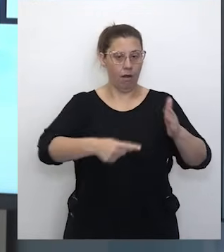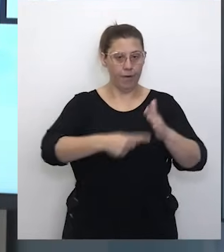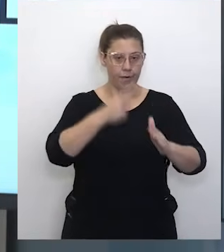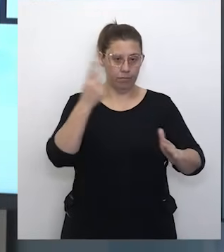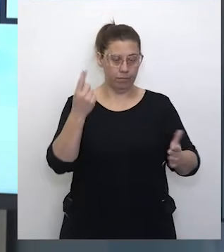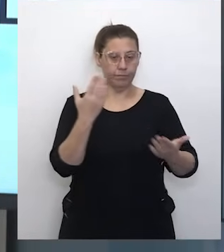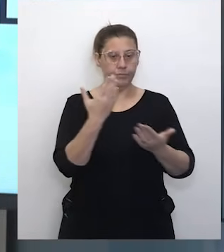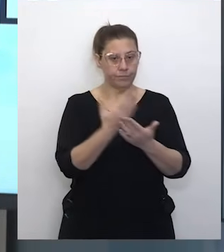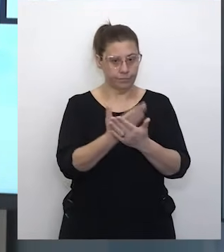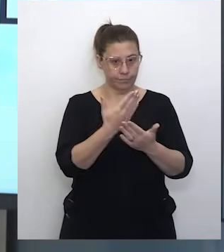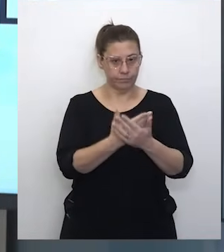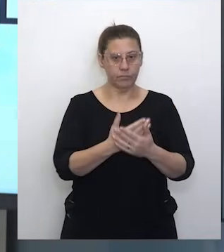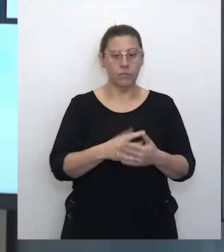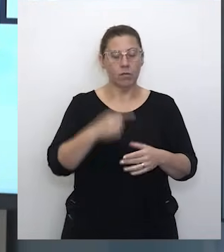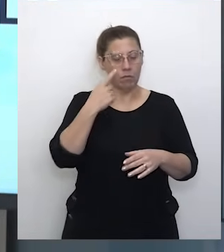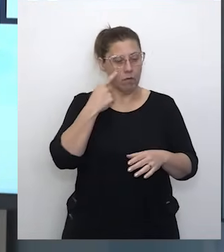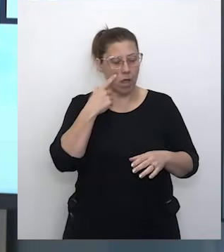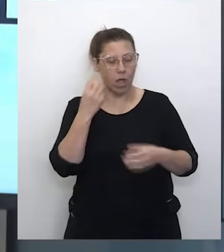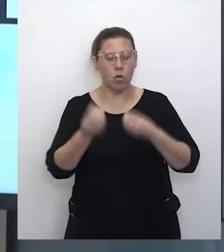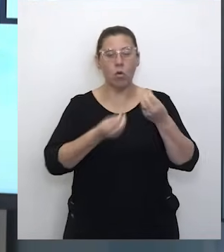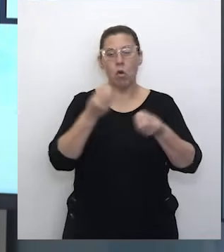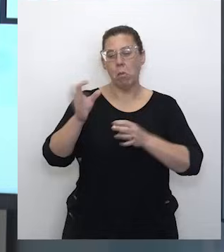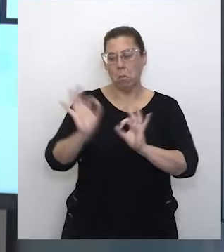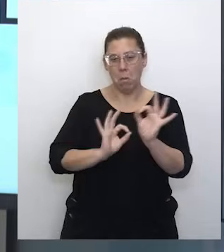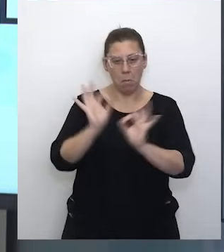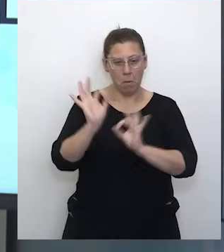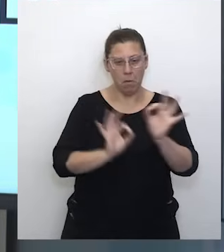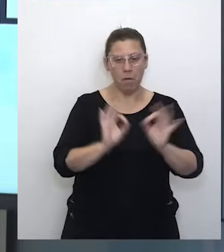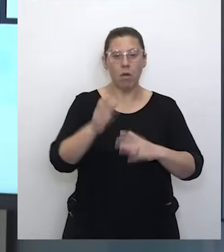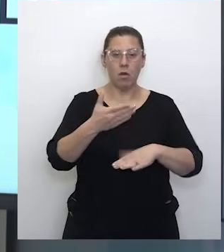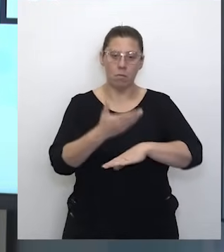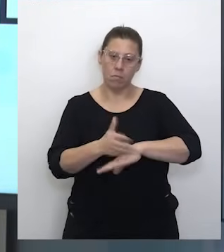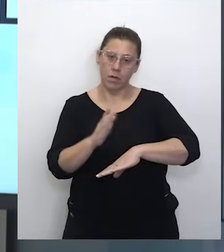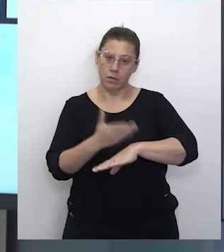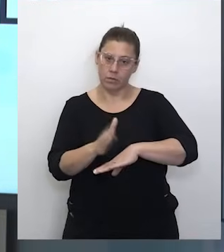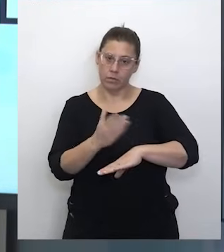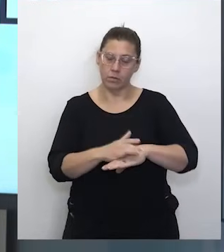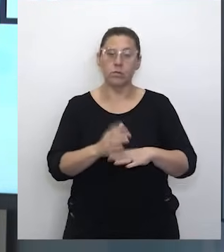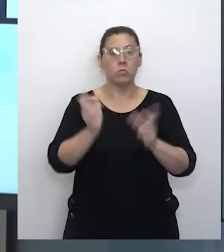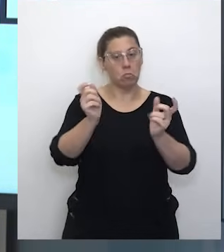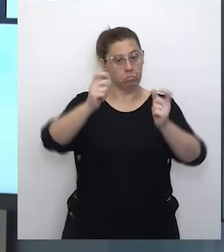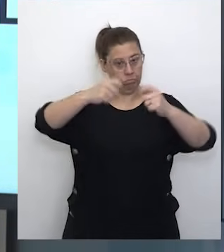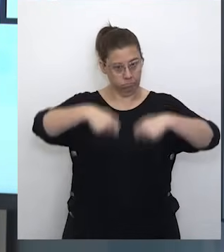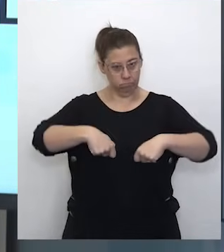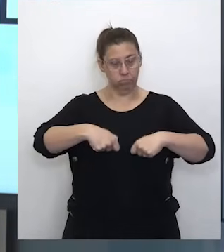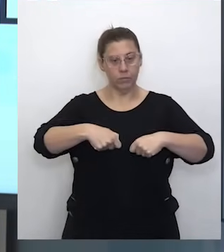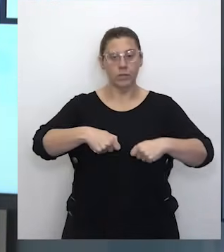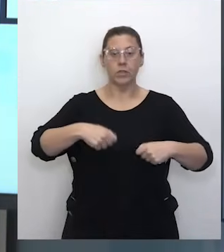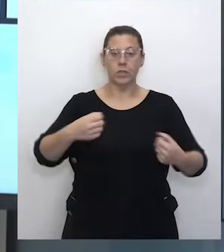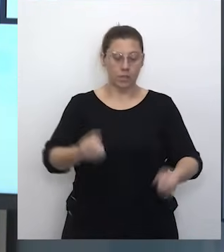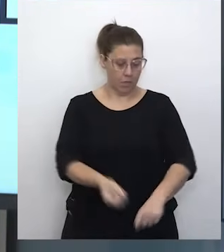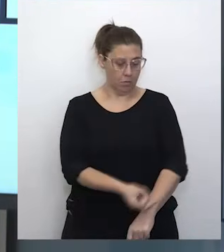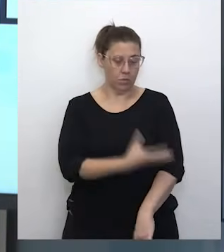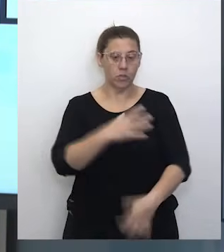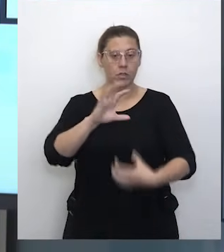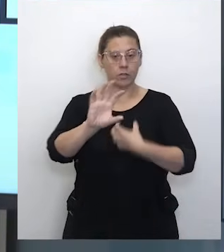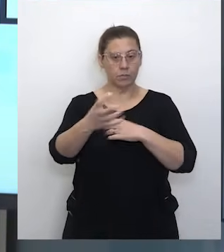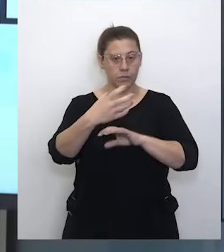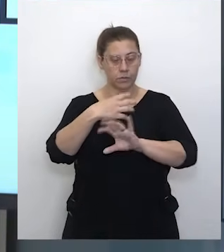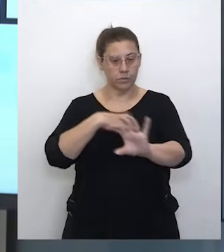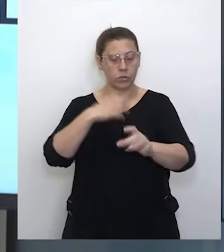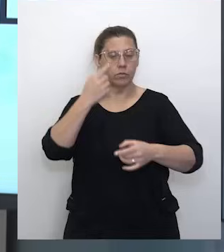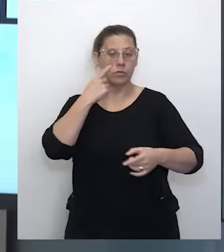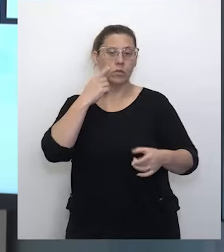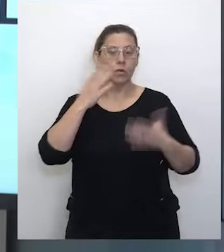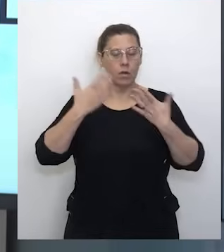fazendo acolhimento, nivelamento. Então, agora a gente vai praticar um pouco da nossa competência socioemocional, a nossa empatia. Então, vamos